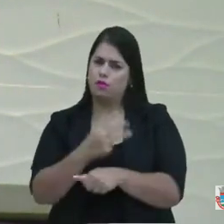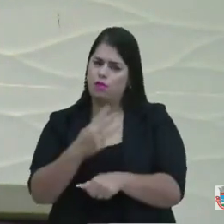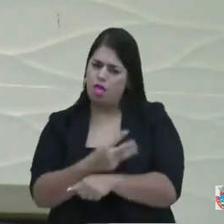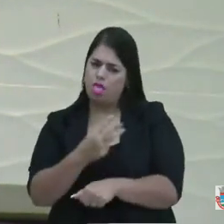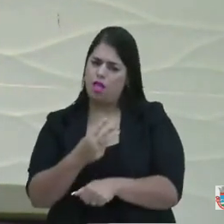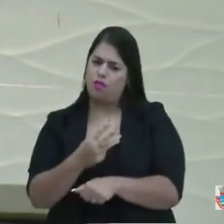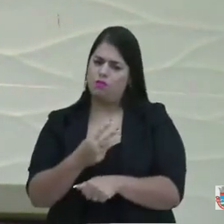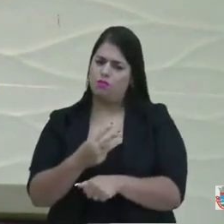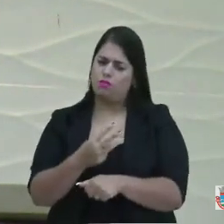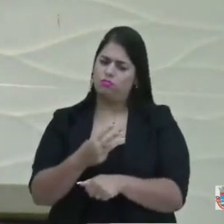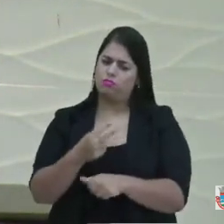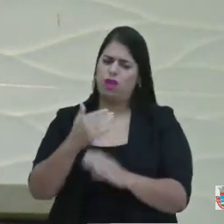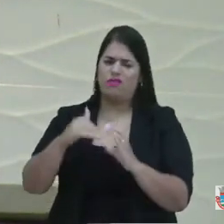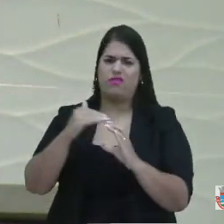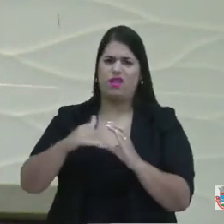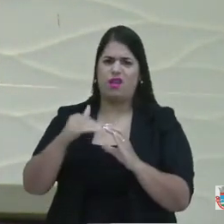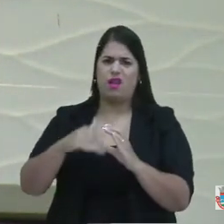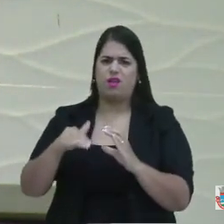jamais, presidente.